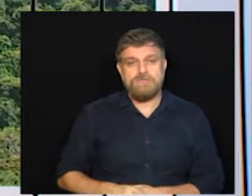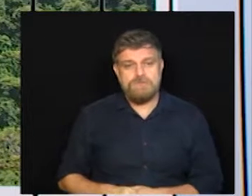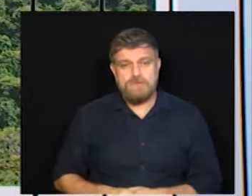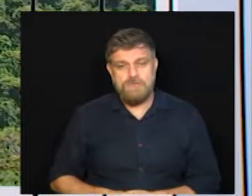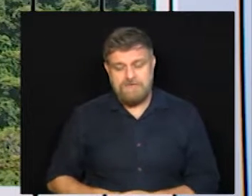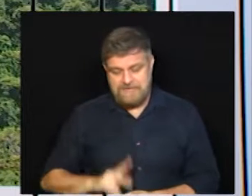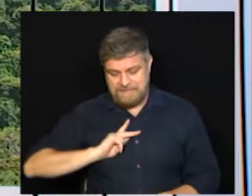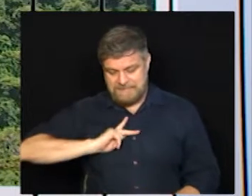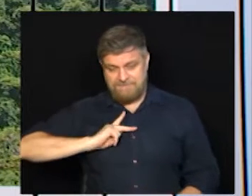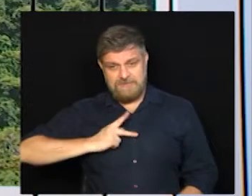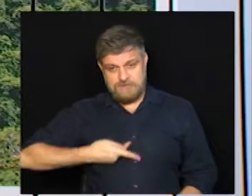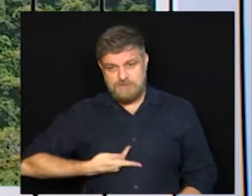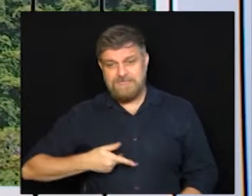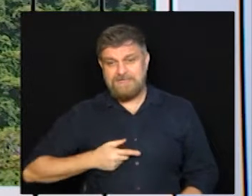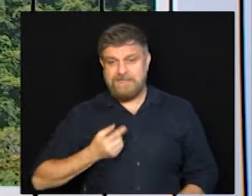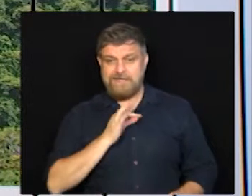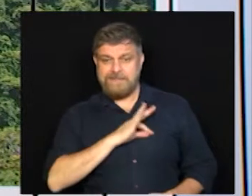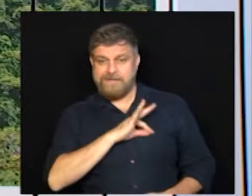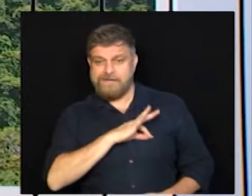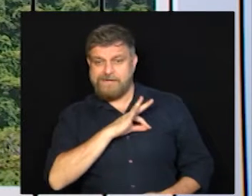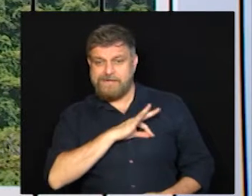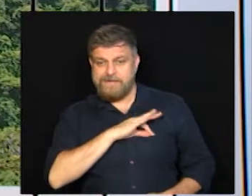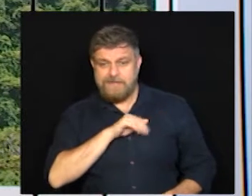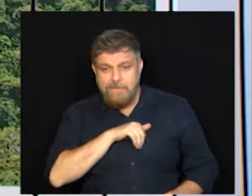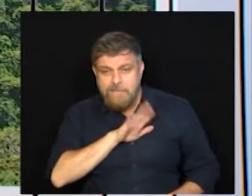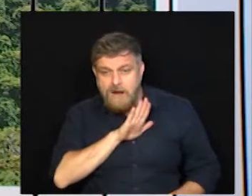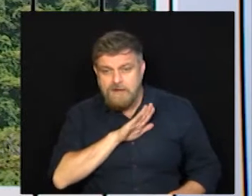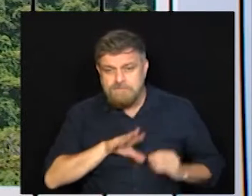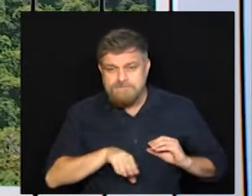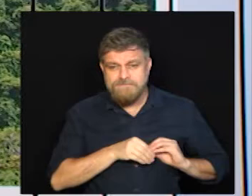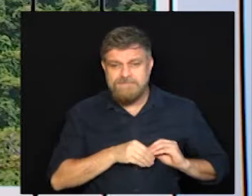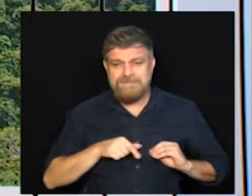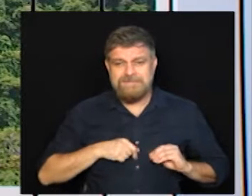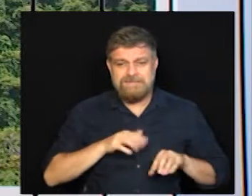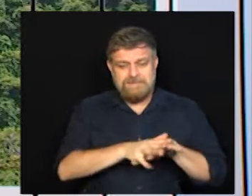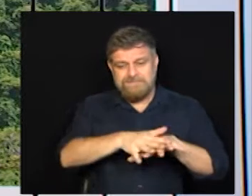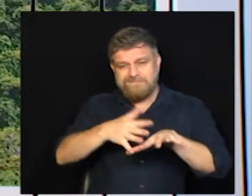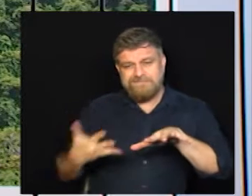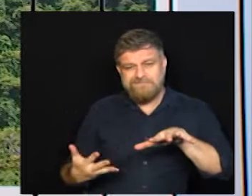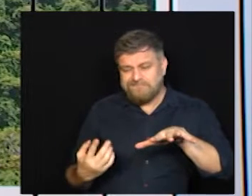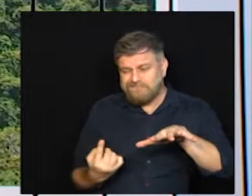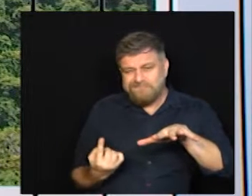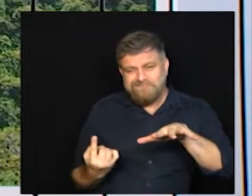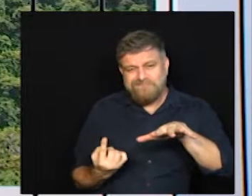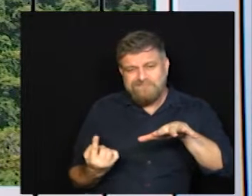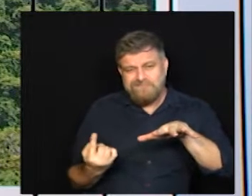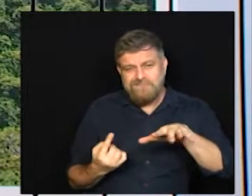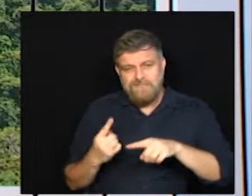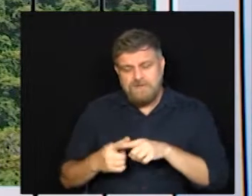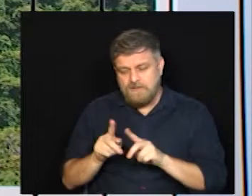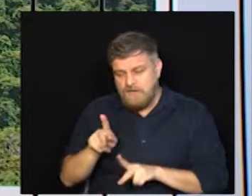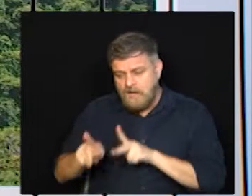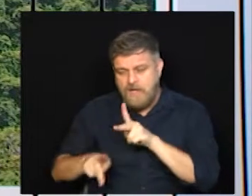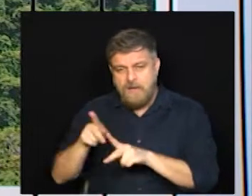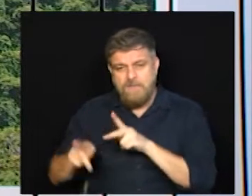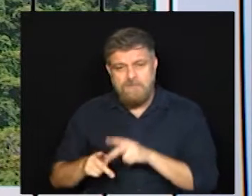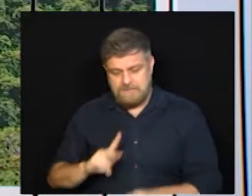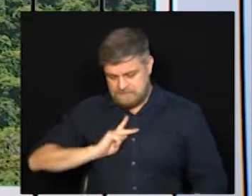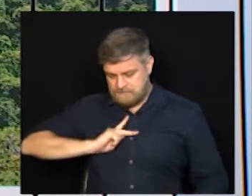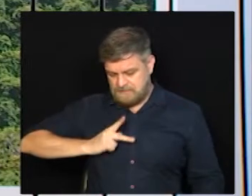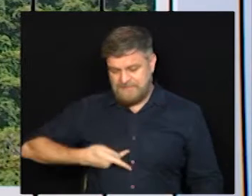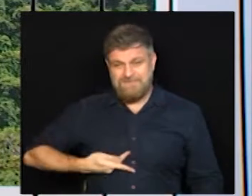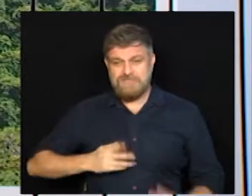ter uma maior renda e, muitas vezes, sair da margem da sociedade, né? Porque a população muitas vezes, ela abandona